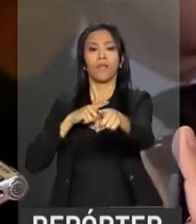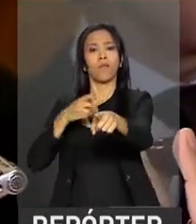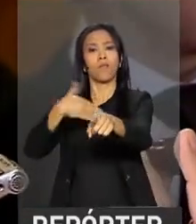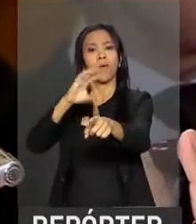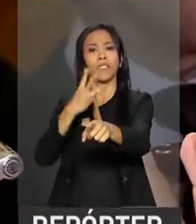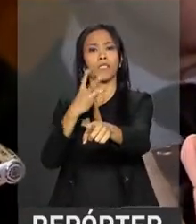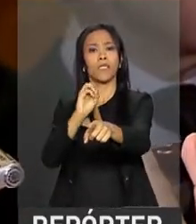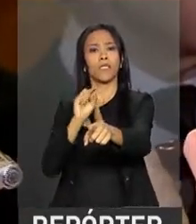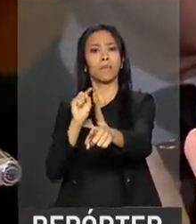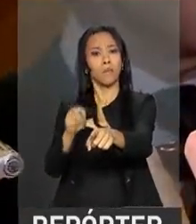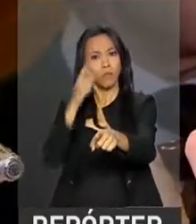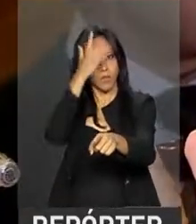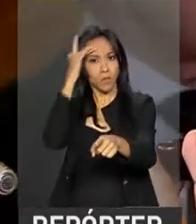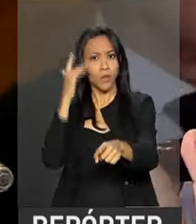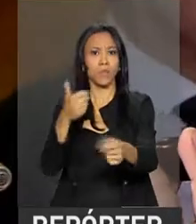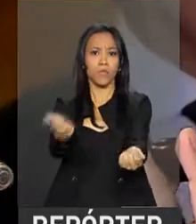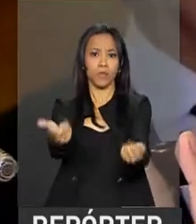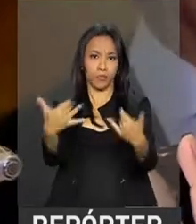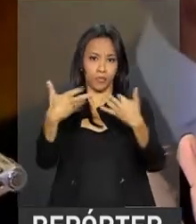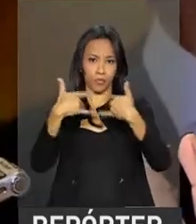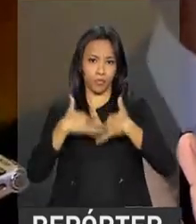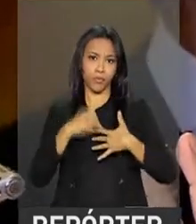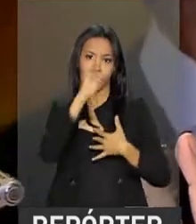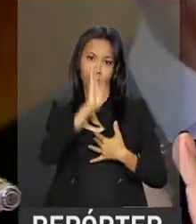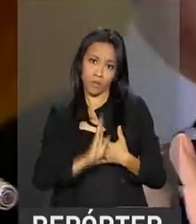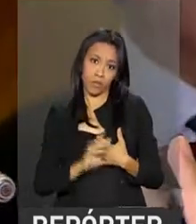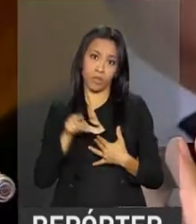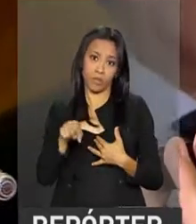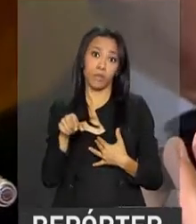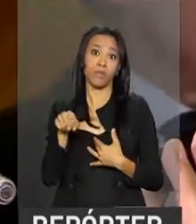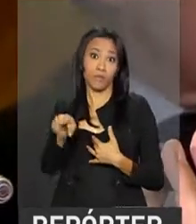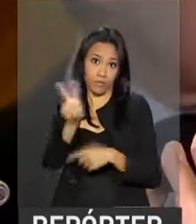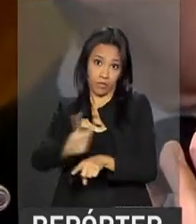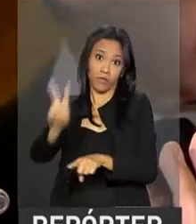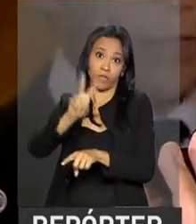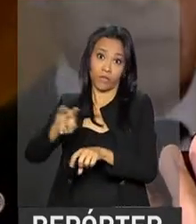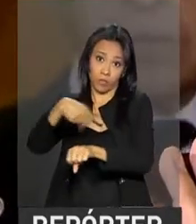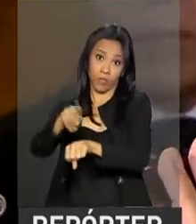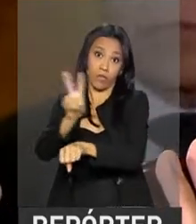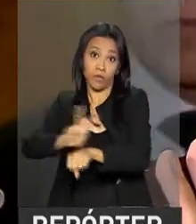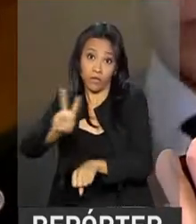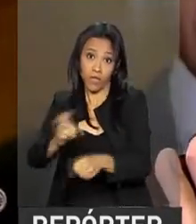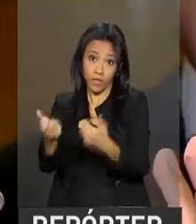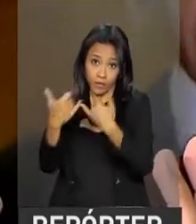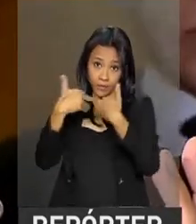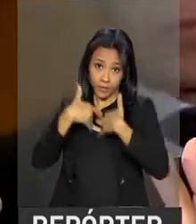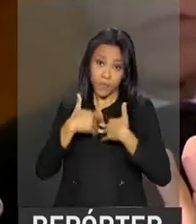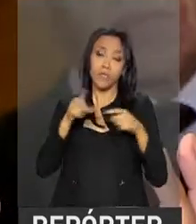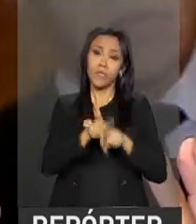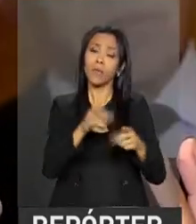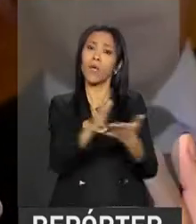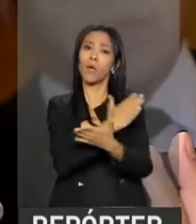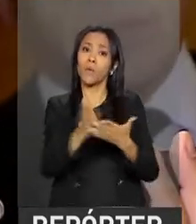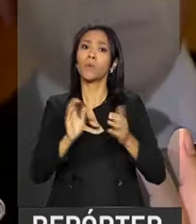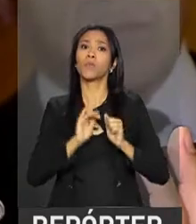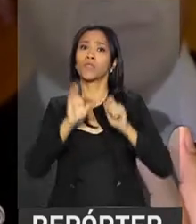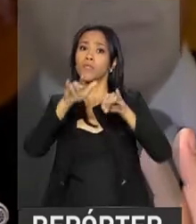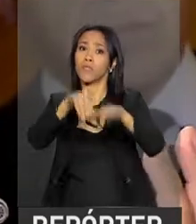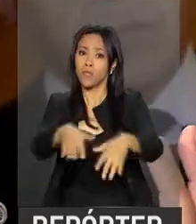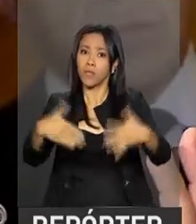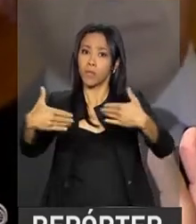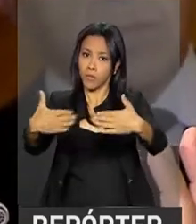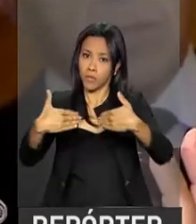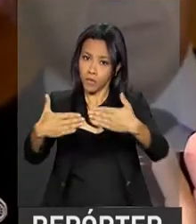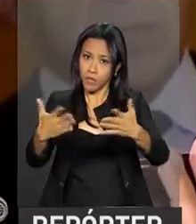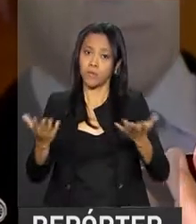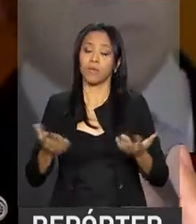no brasil é milhares de refugiados da colômbia a e alguns até no panamá no panamá e